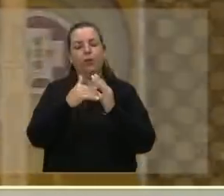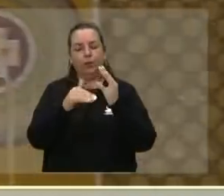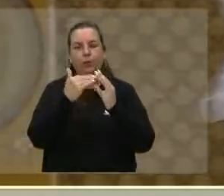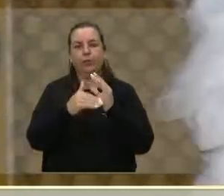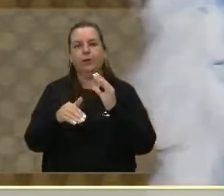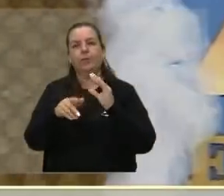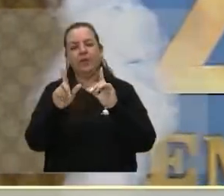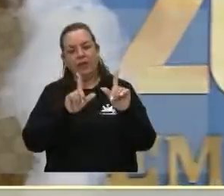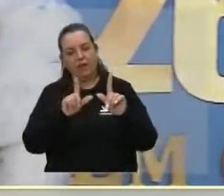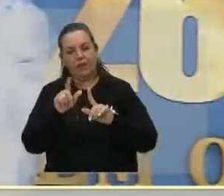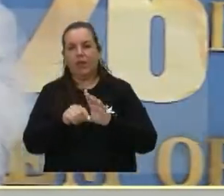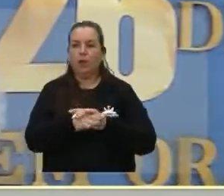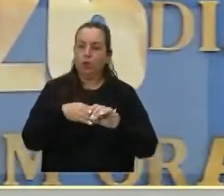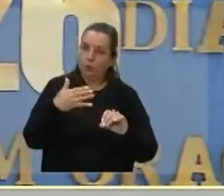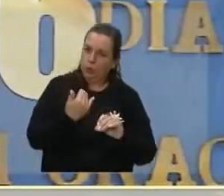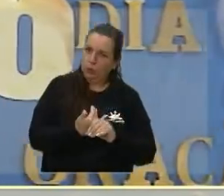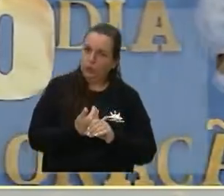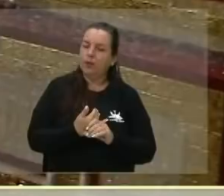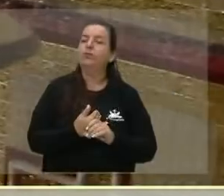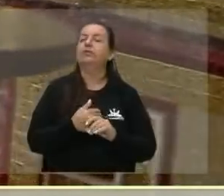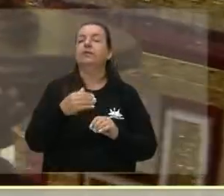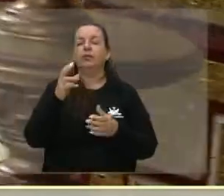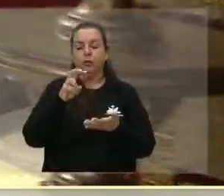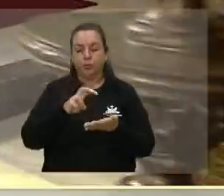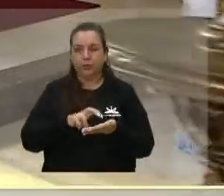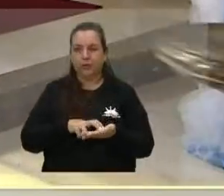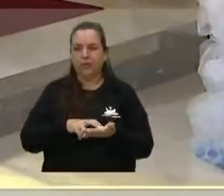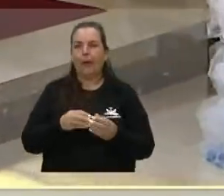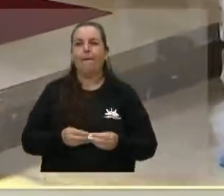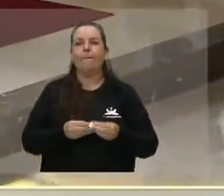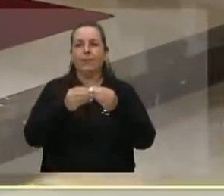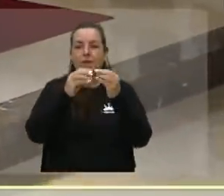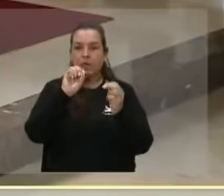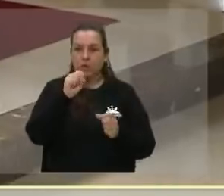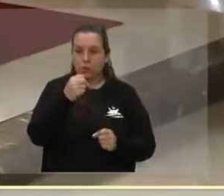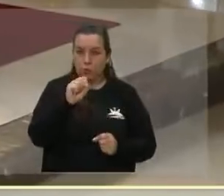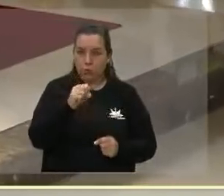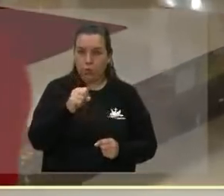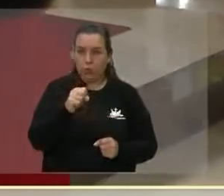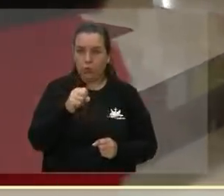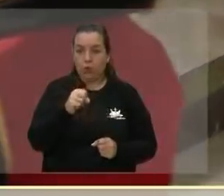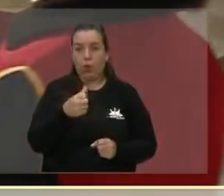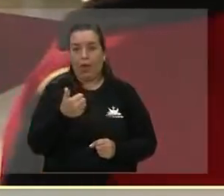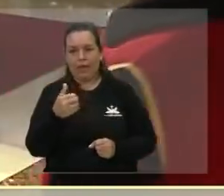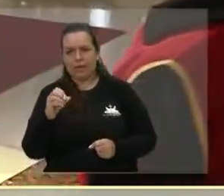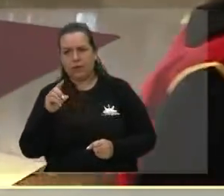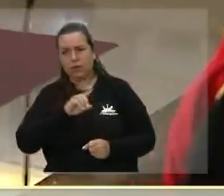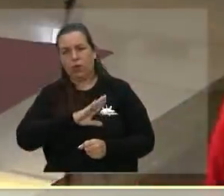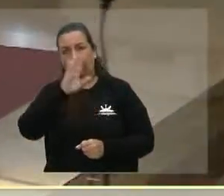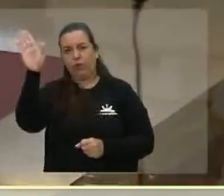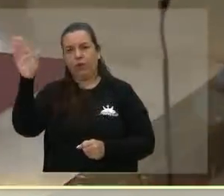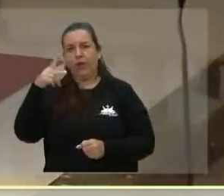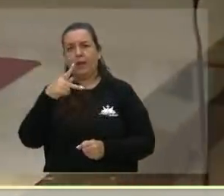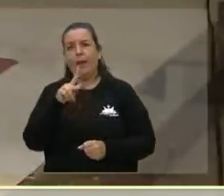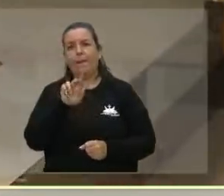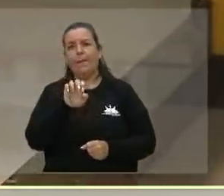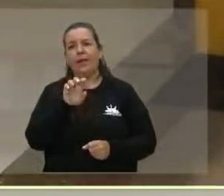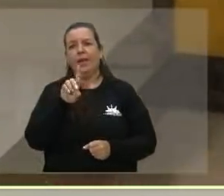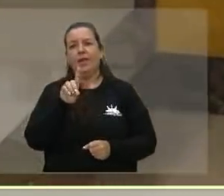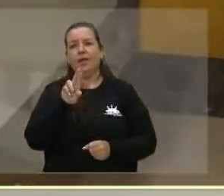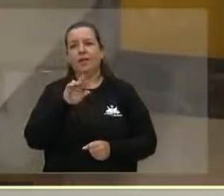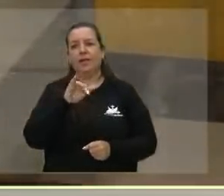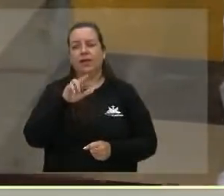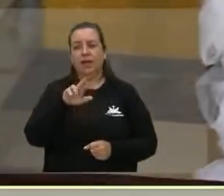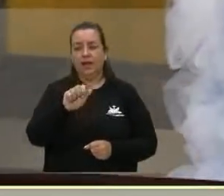pela tv pelo youtube junto de manhã missa às 8:00 as 10 horas eu estarei na pedreira paulo leminski